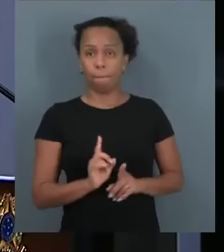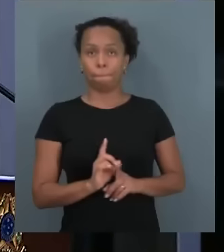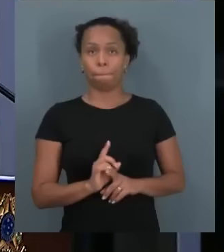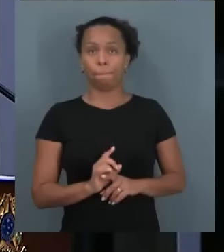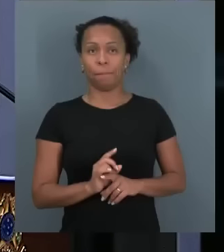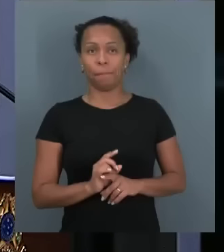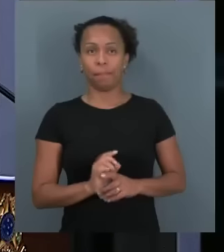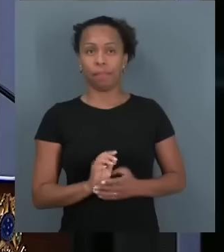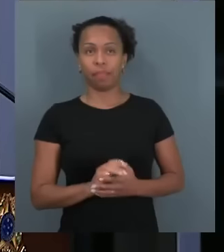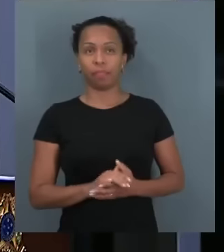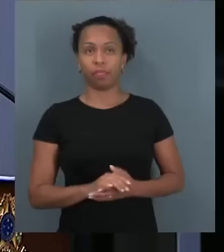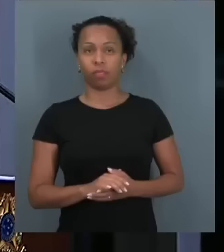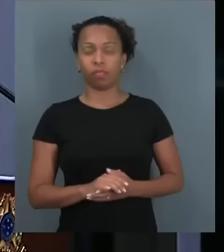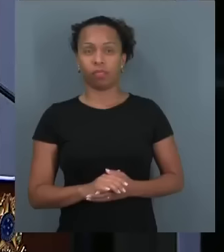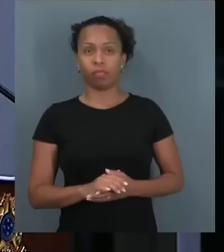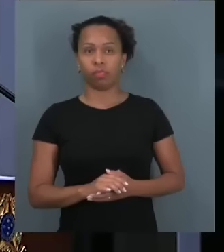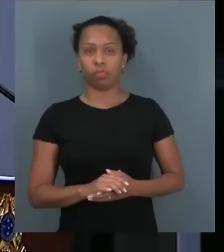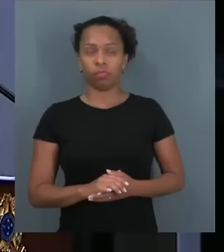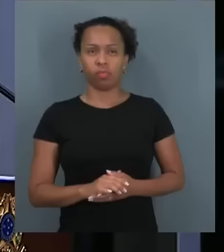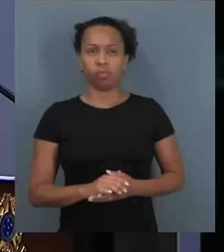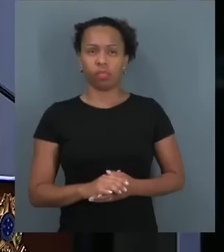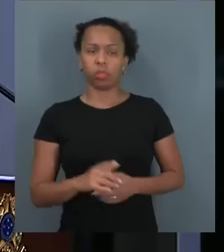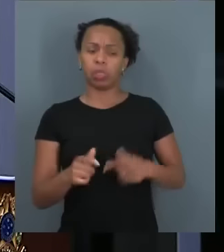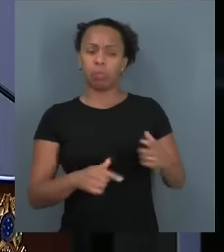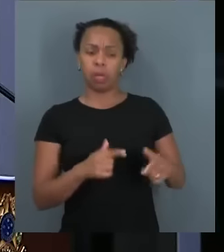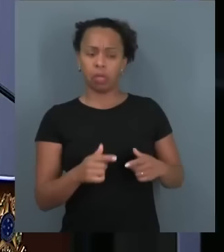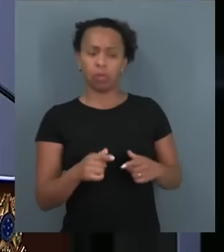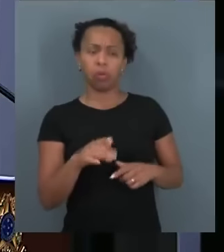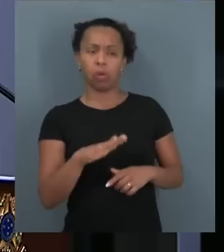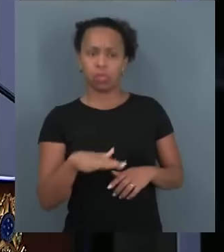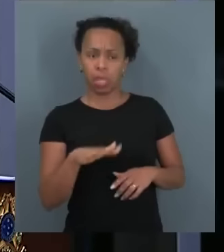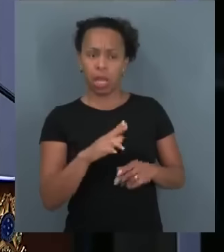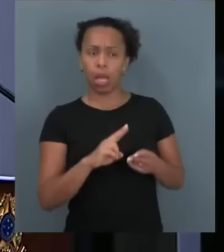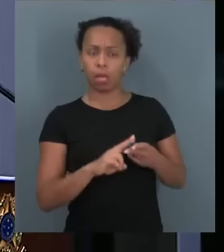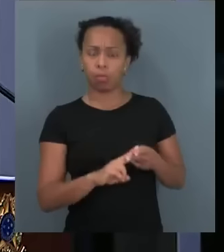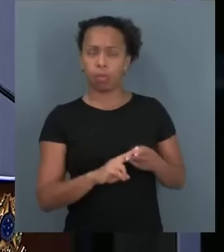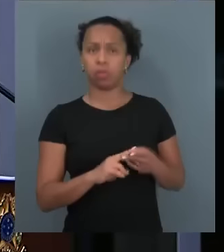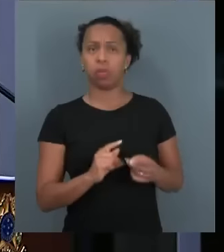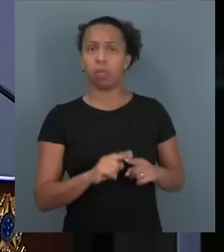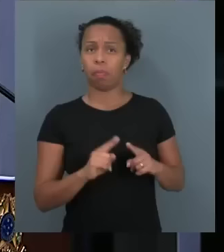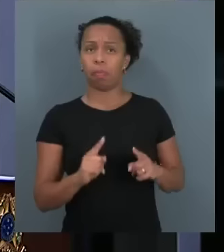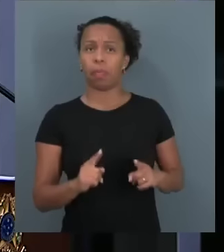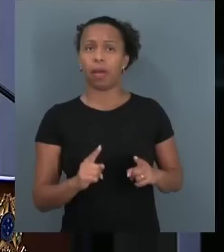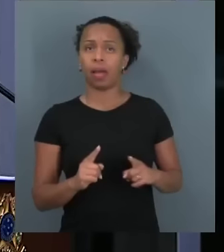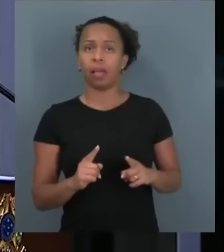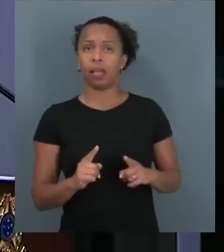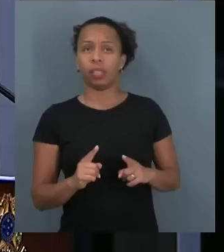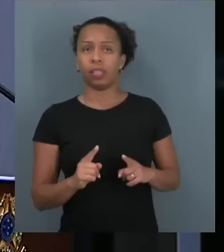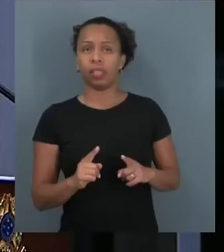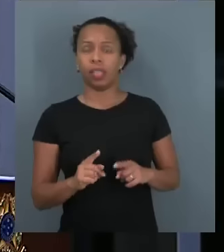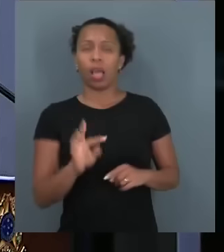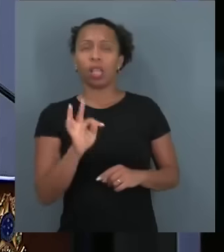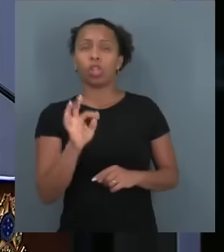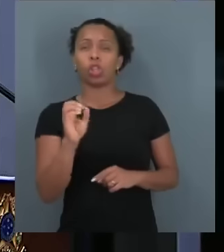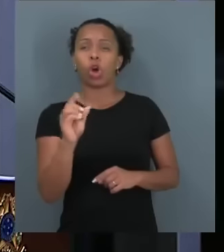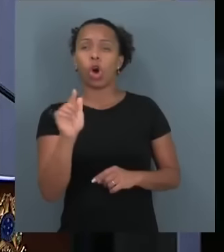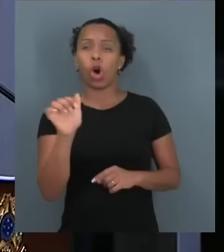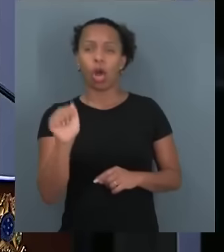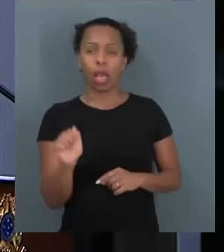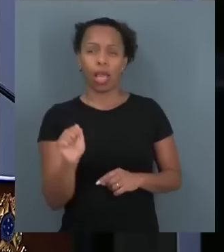diga-se de passagem, dos agentes penitenciários, mas uma chamada tortura da toga